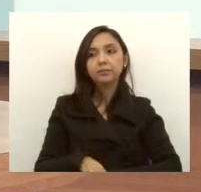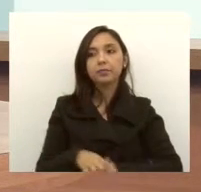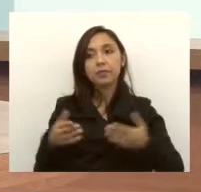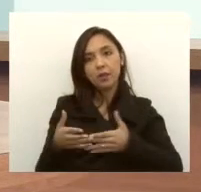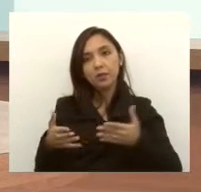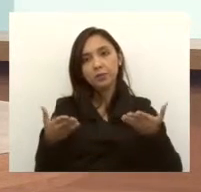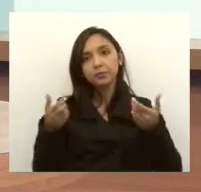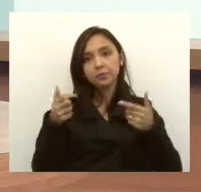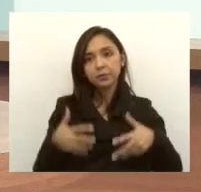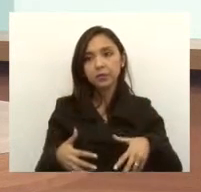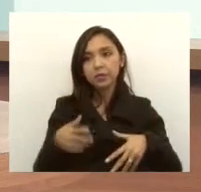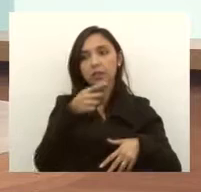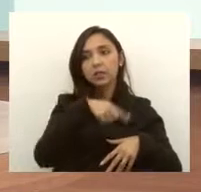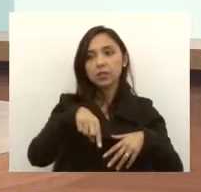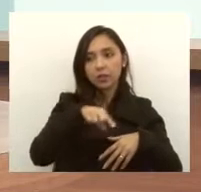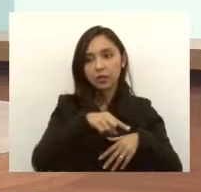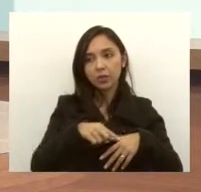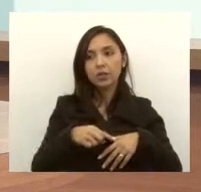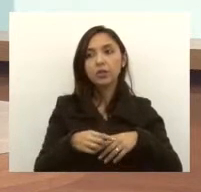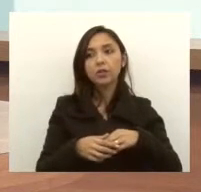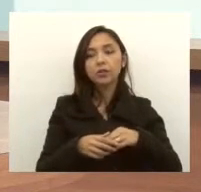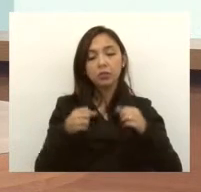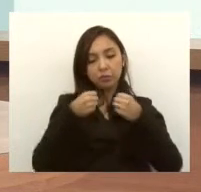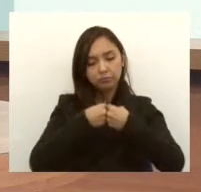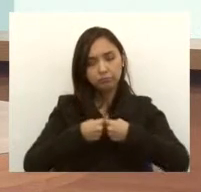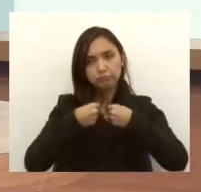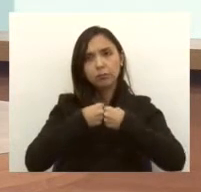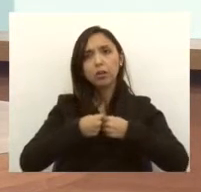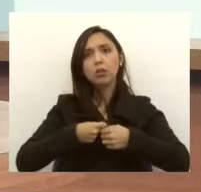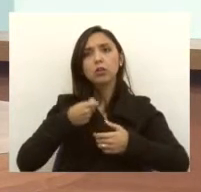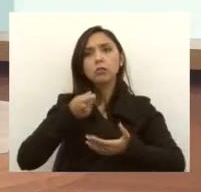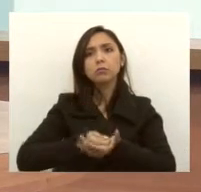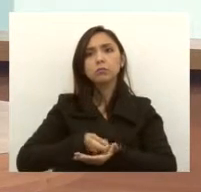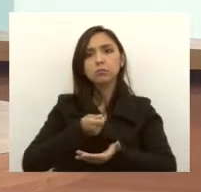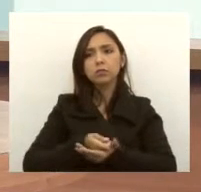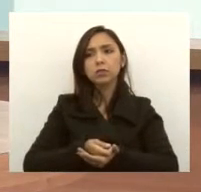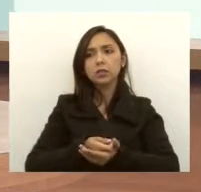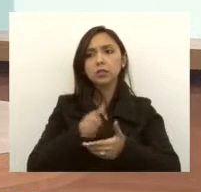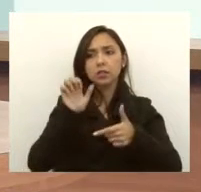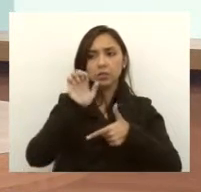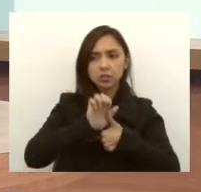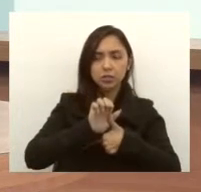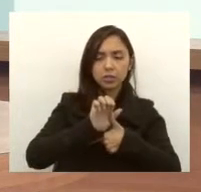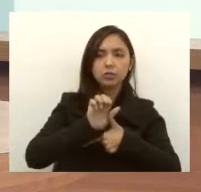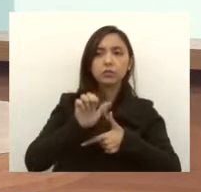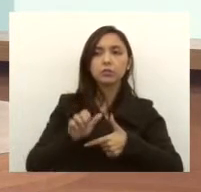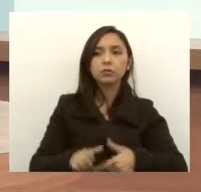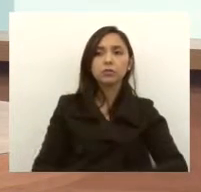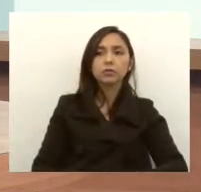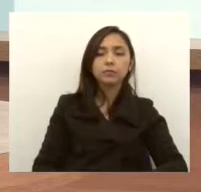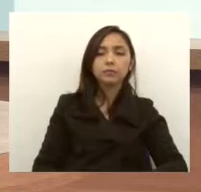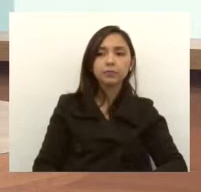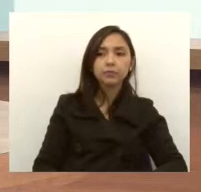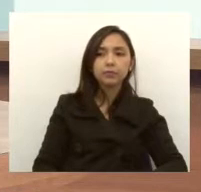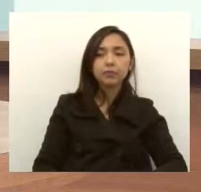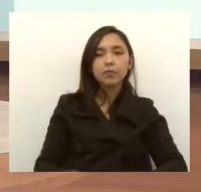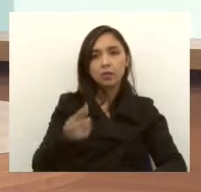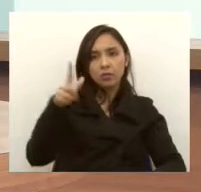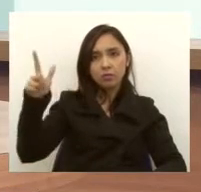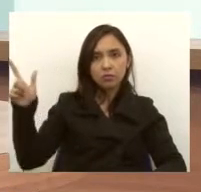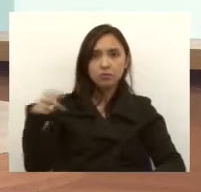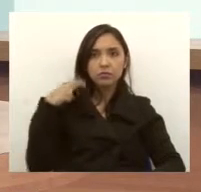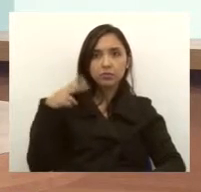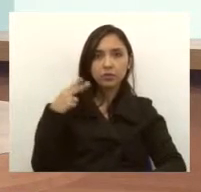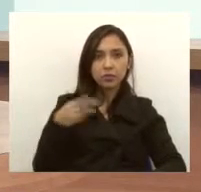dizer, senhor presidente, é que realmente a gente briga com o Poder Executivo, mas hoje eu tenho que dar os... Para concluir, eu e os demais vereadores